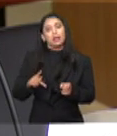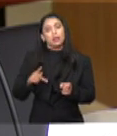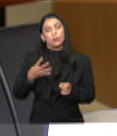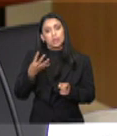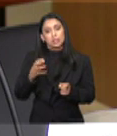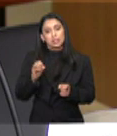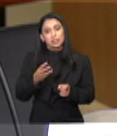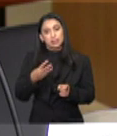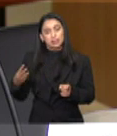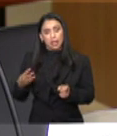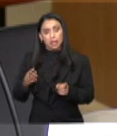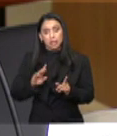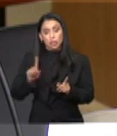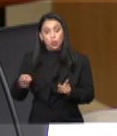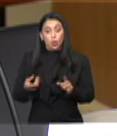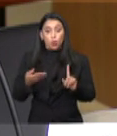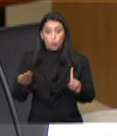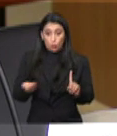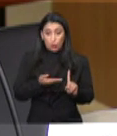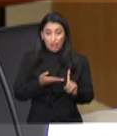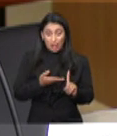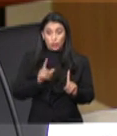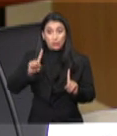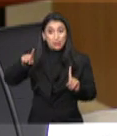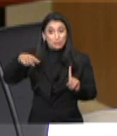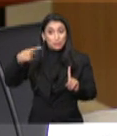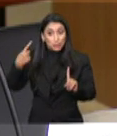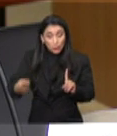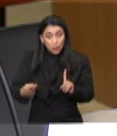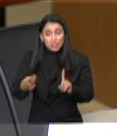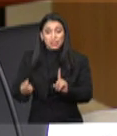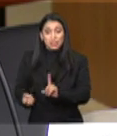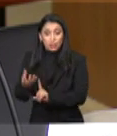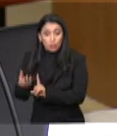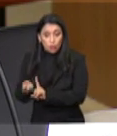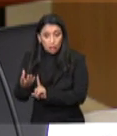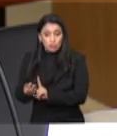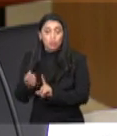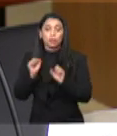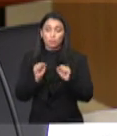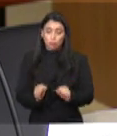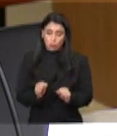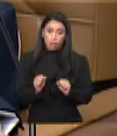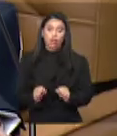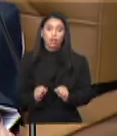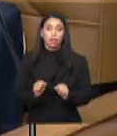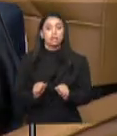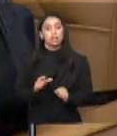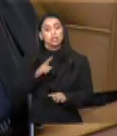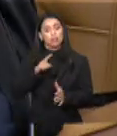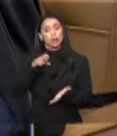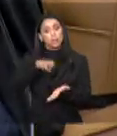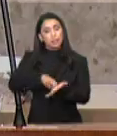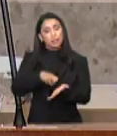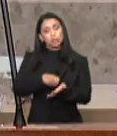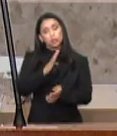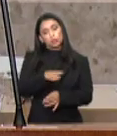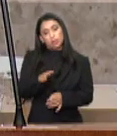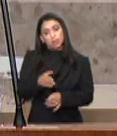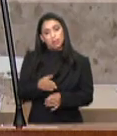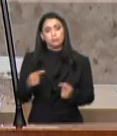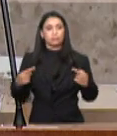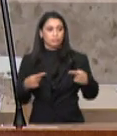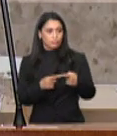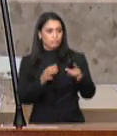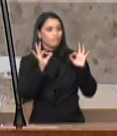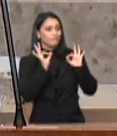suas alegações finais após a manifestação das defesas dos colaboradores, sob pena de nulidade. De acordo. Okay.